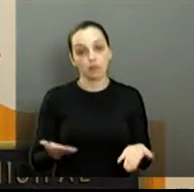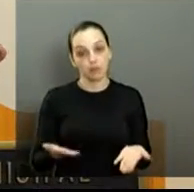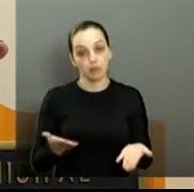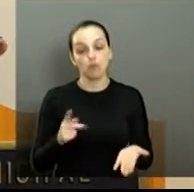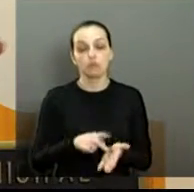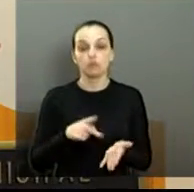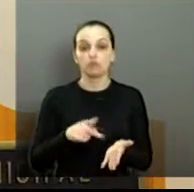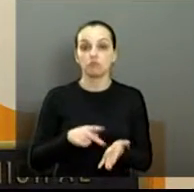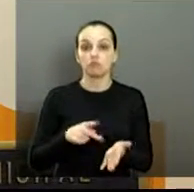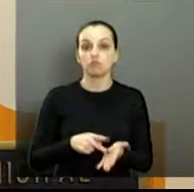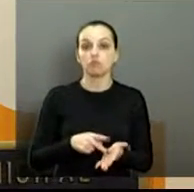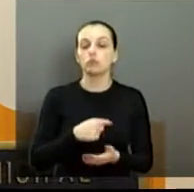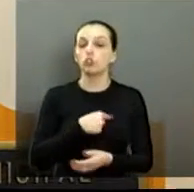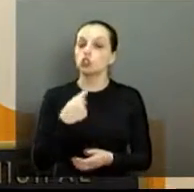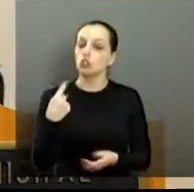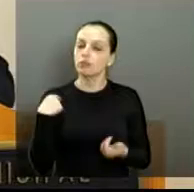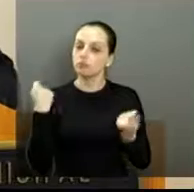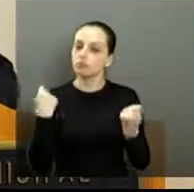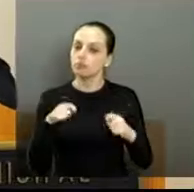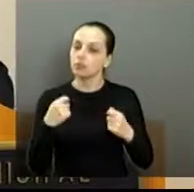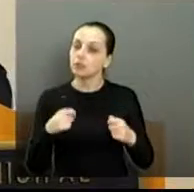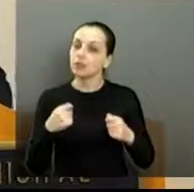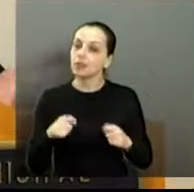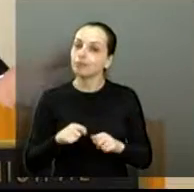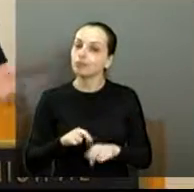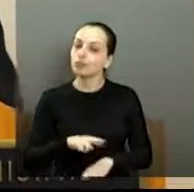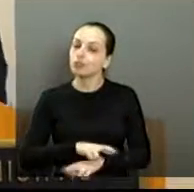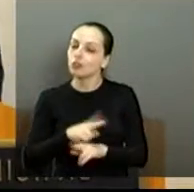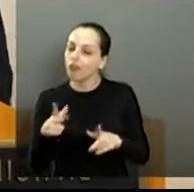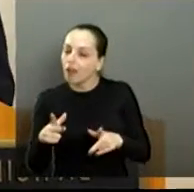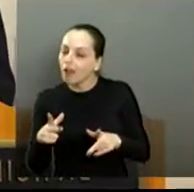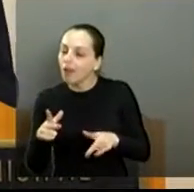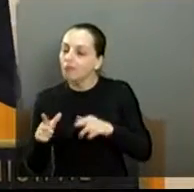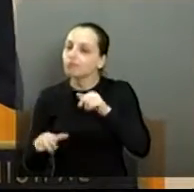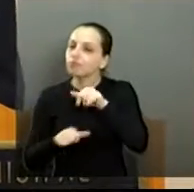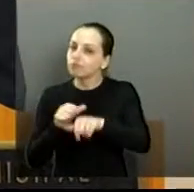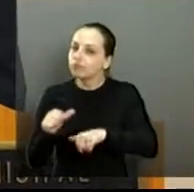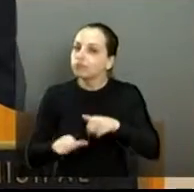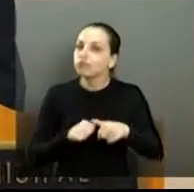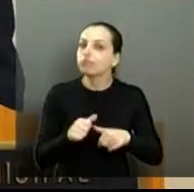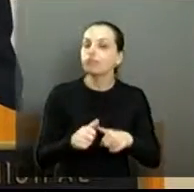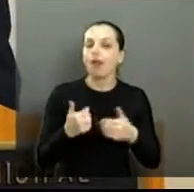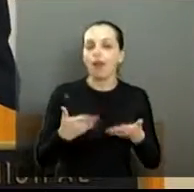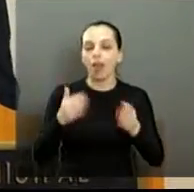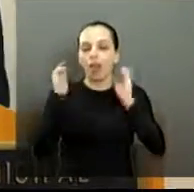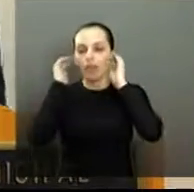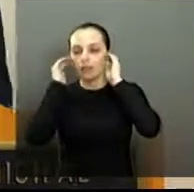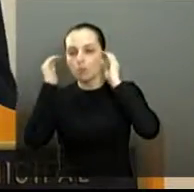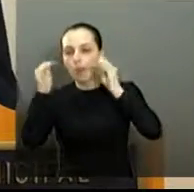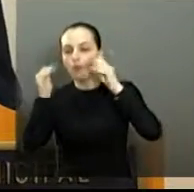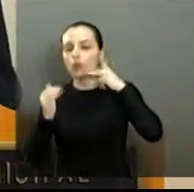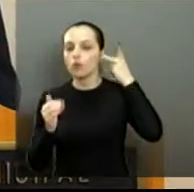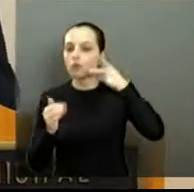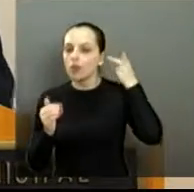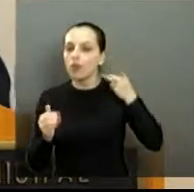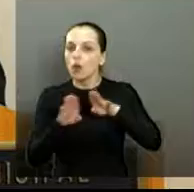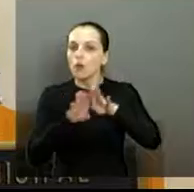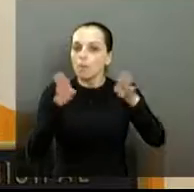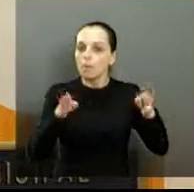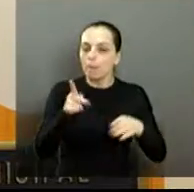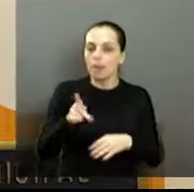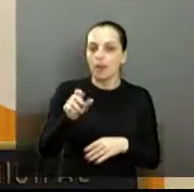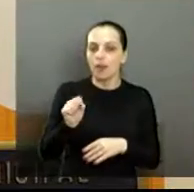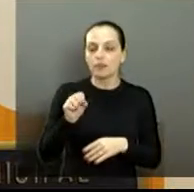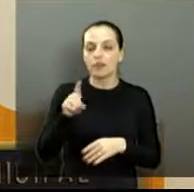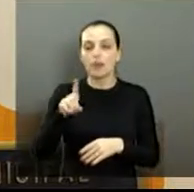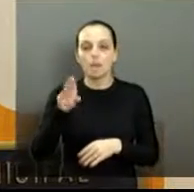realmente nós precisamos ter uma outra linha é questão de consideração com os pares vocês não decidi a votação sozinhos